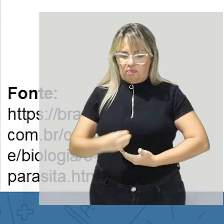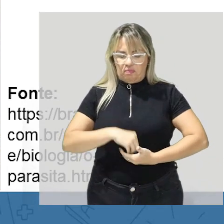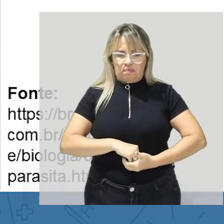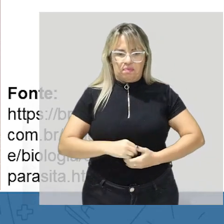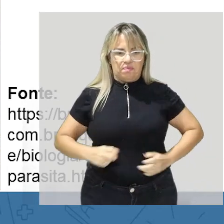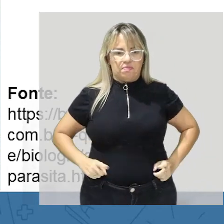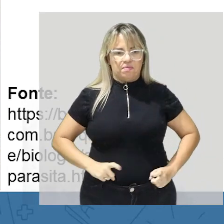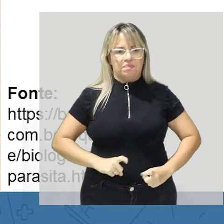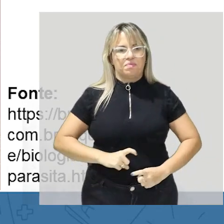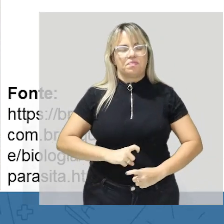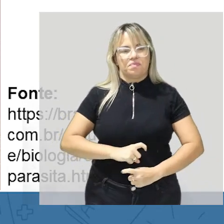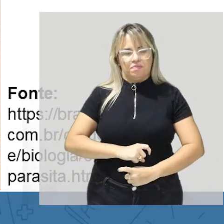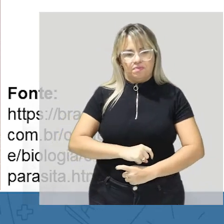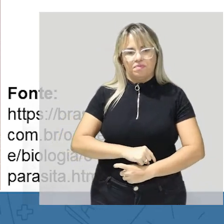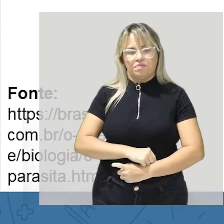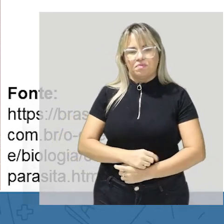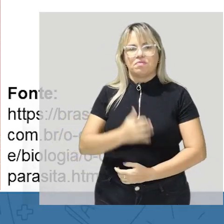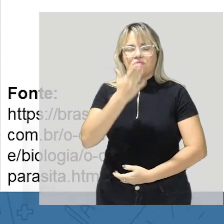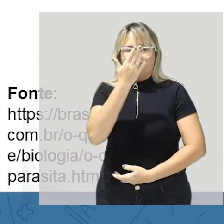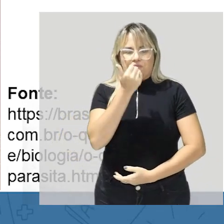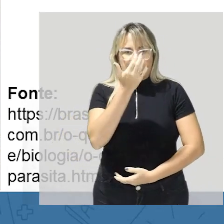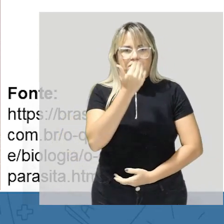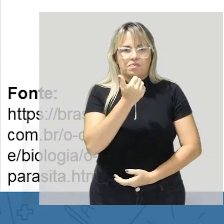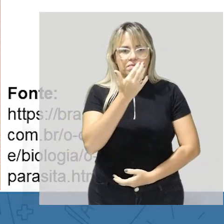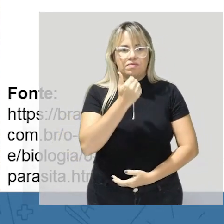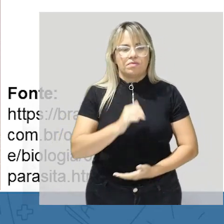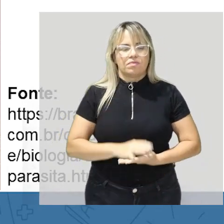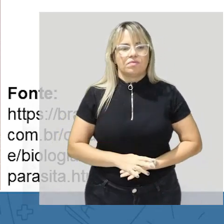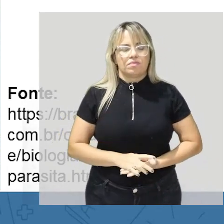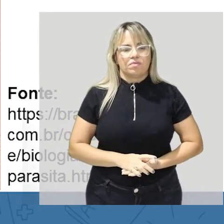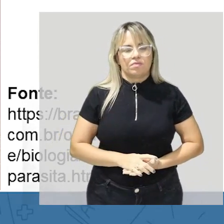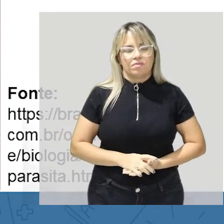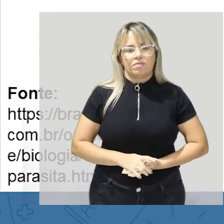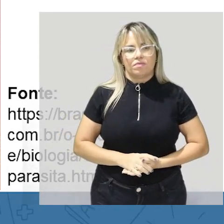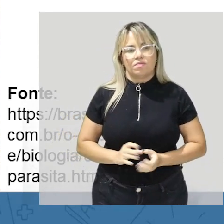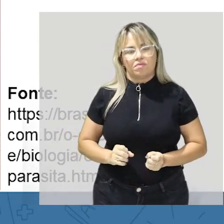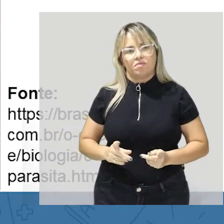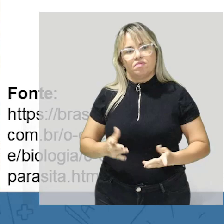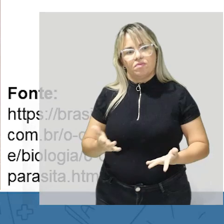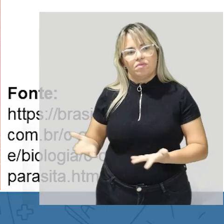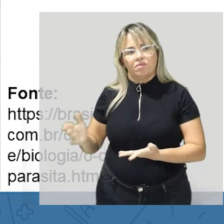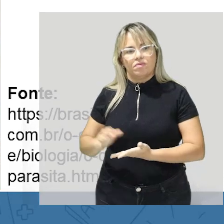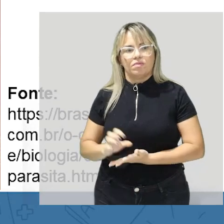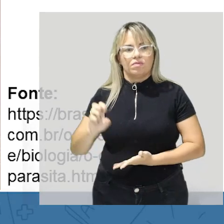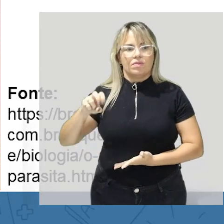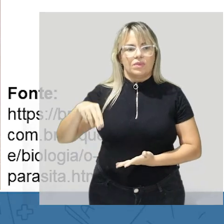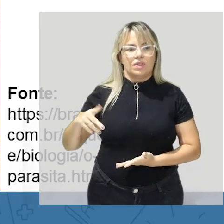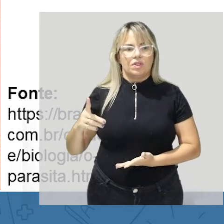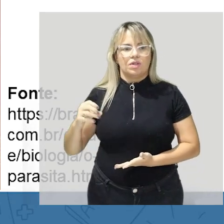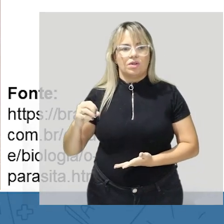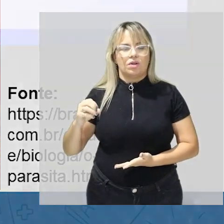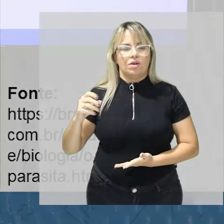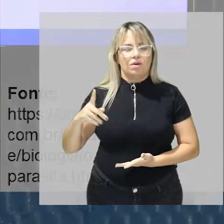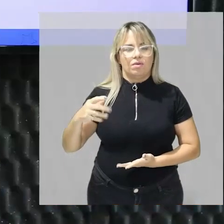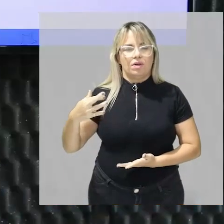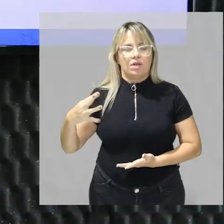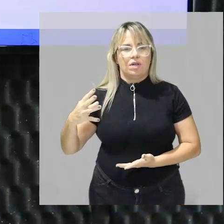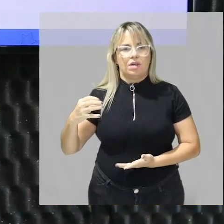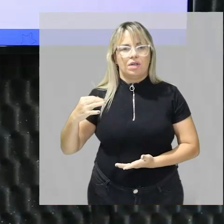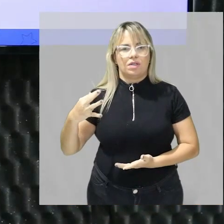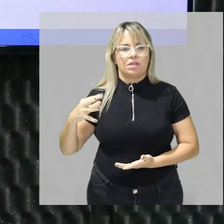do seu hospedeiro, se alimentando dele ao mesmo tempo, tá? Então, é um endoparasita. Ok,